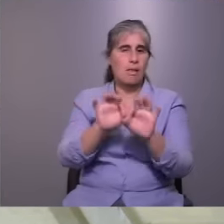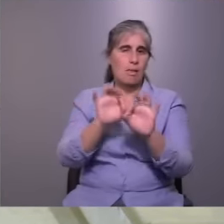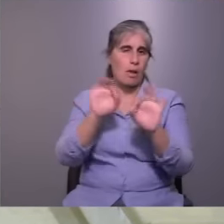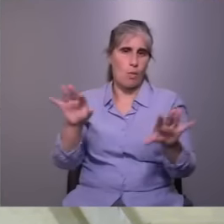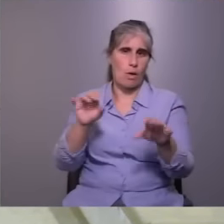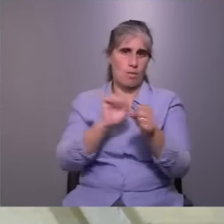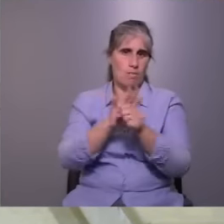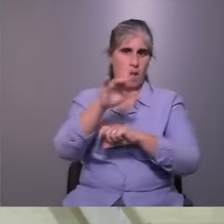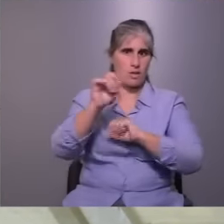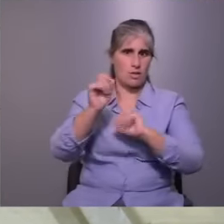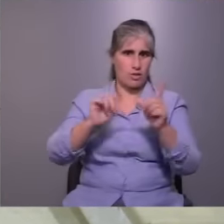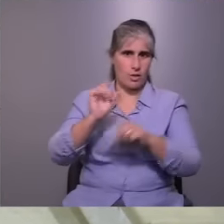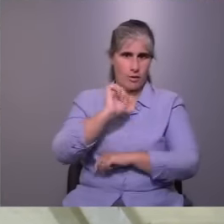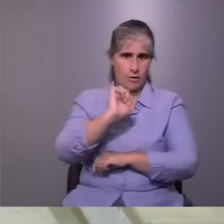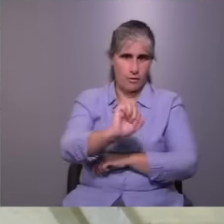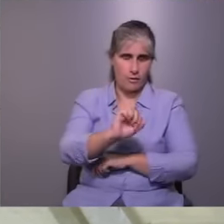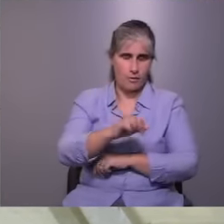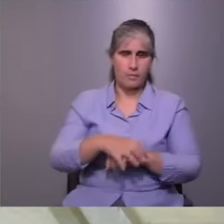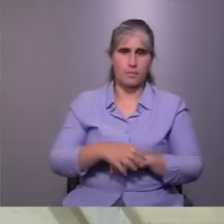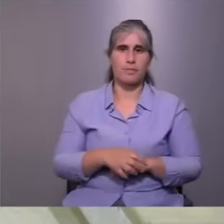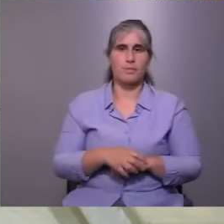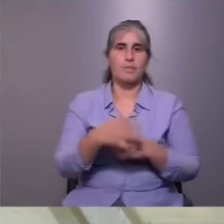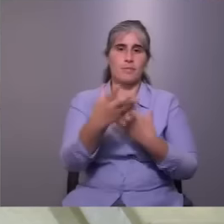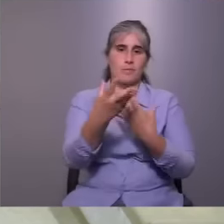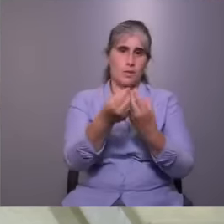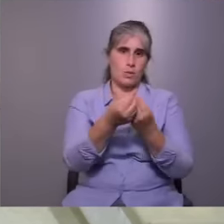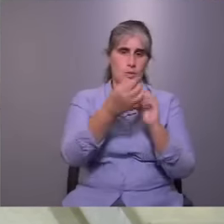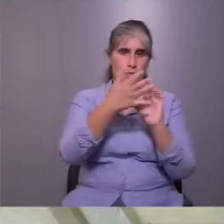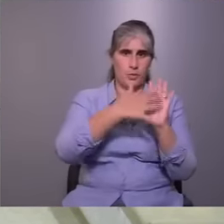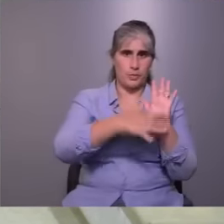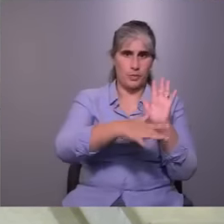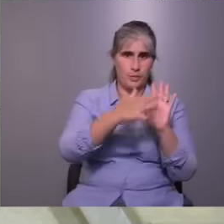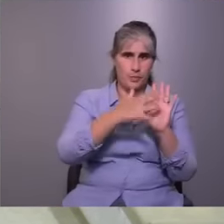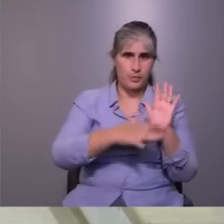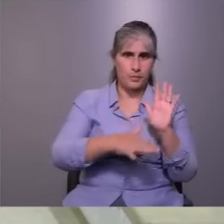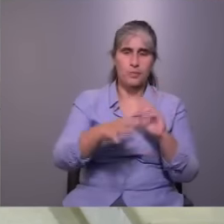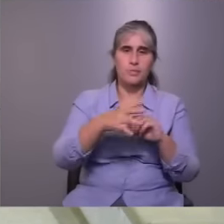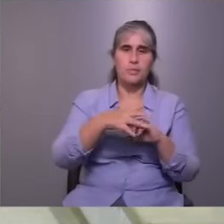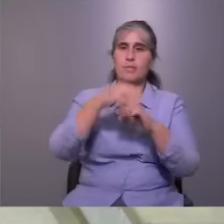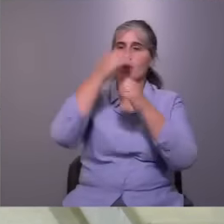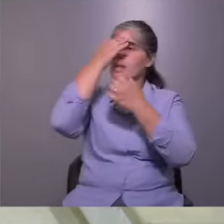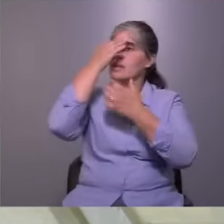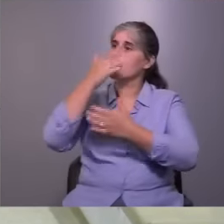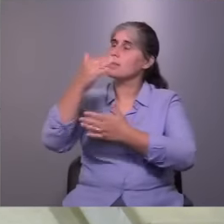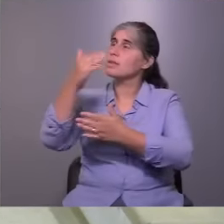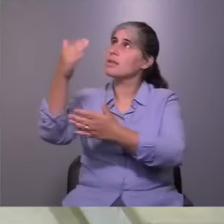dia em que a saudamos como estrela do mar. Cantamos.